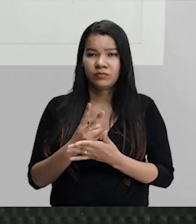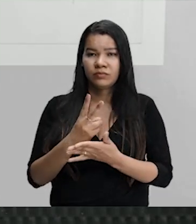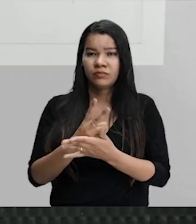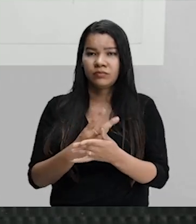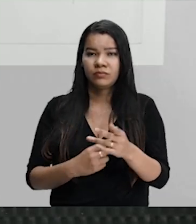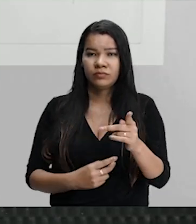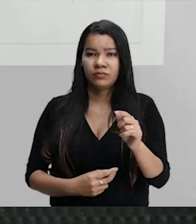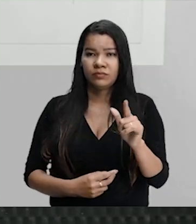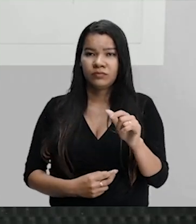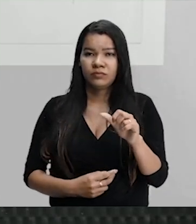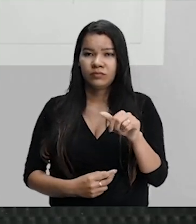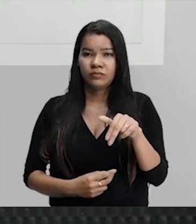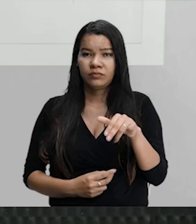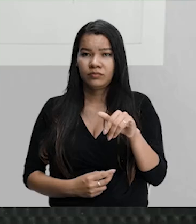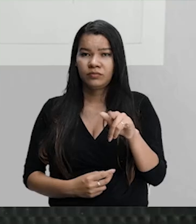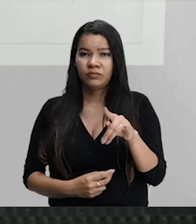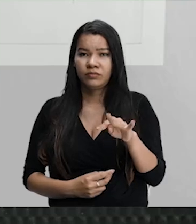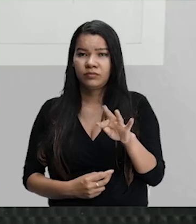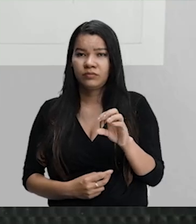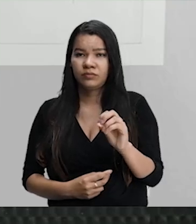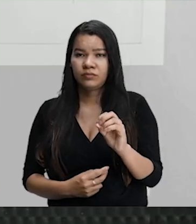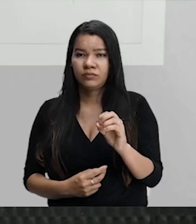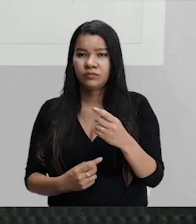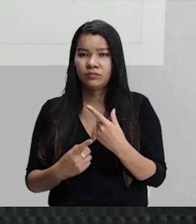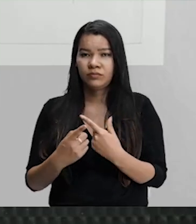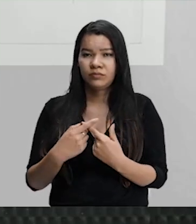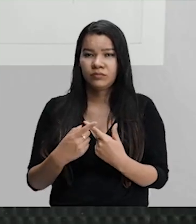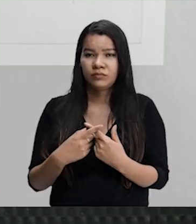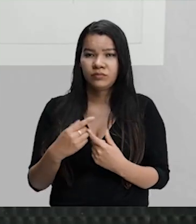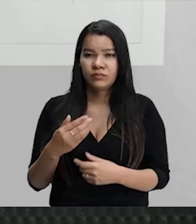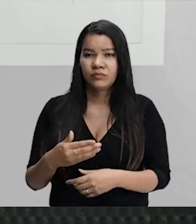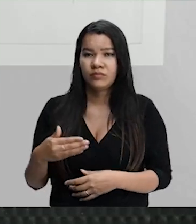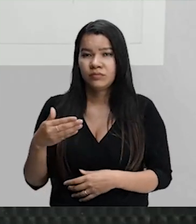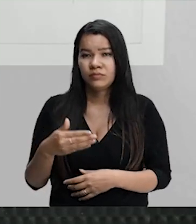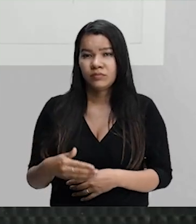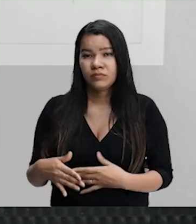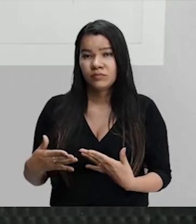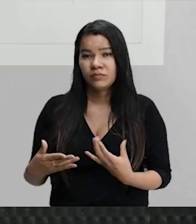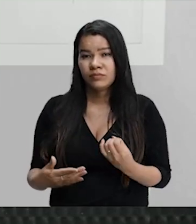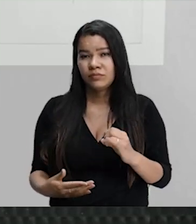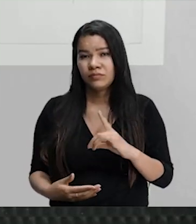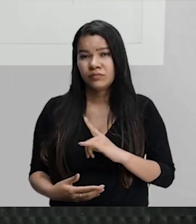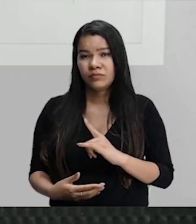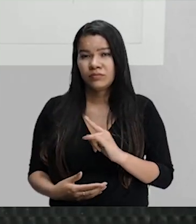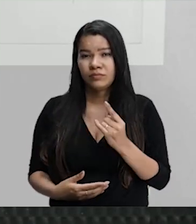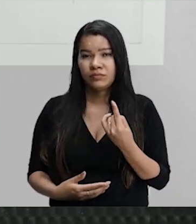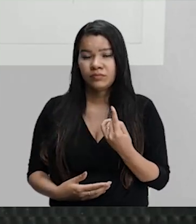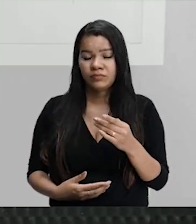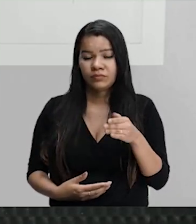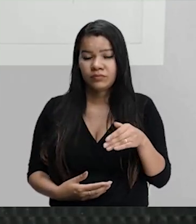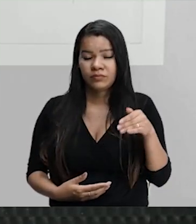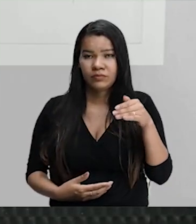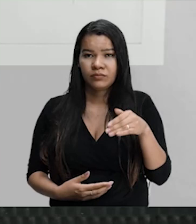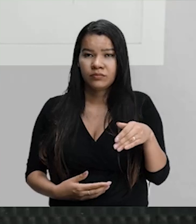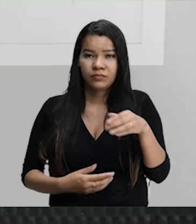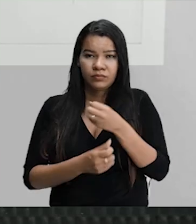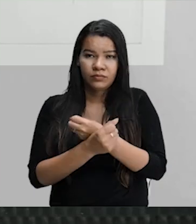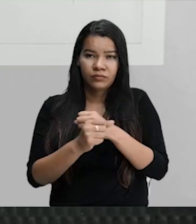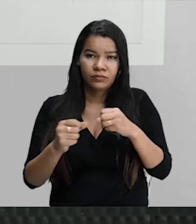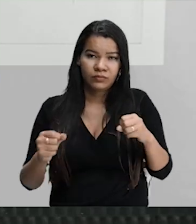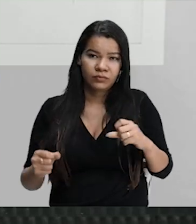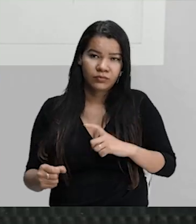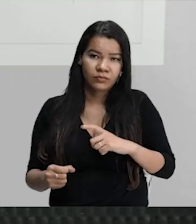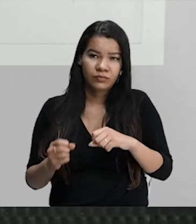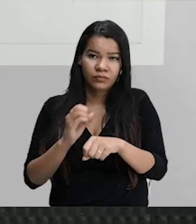a frequência. Tá certo? Então, se eu tenho uma frequência muito grande, eu vou ter